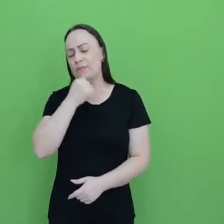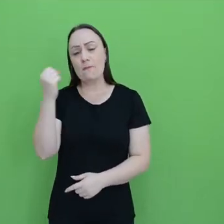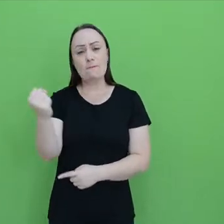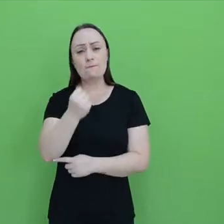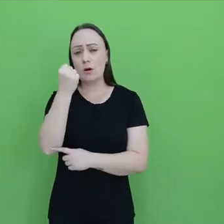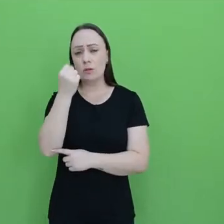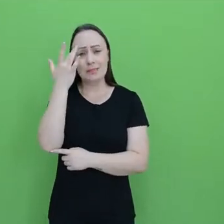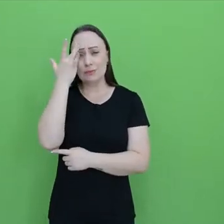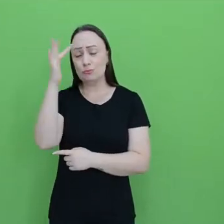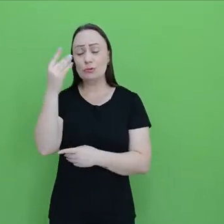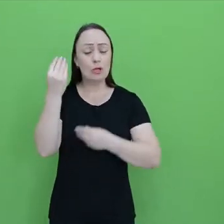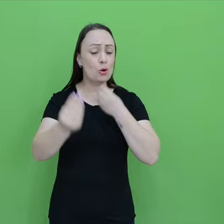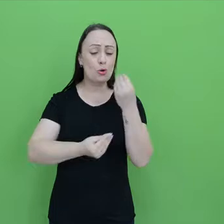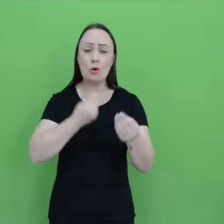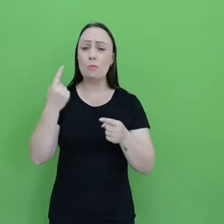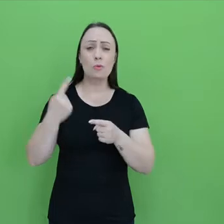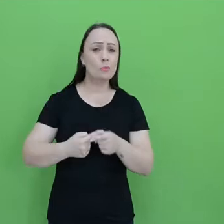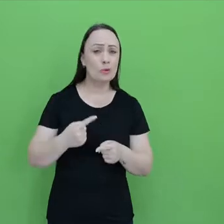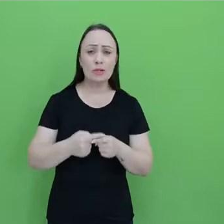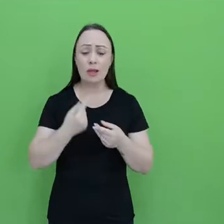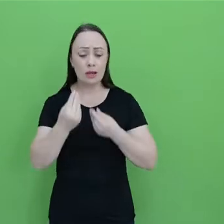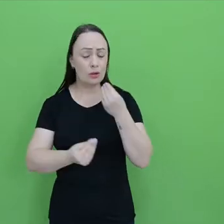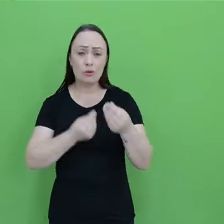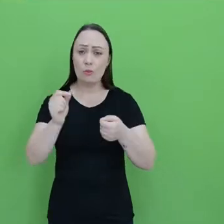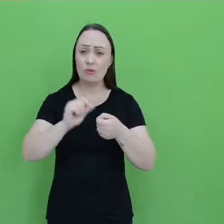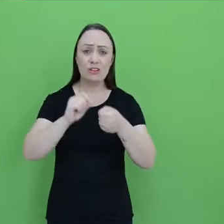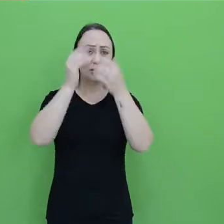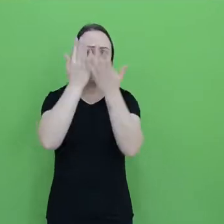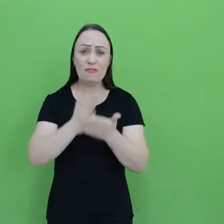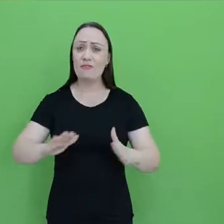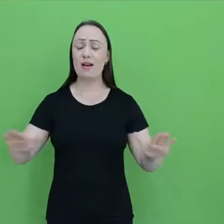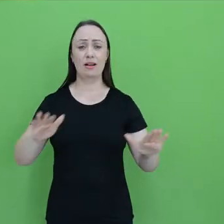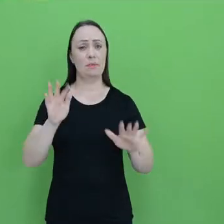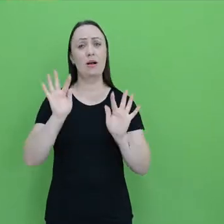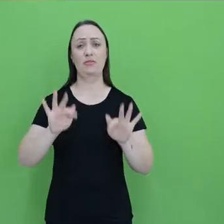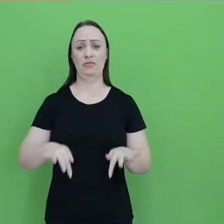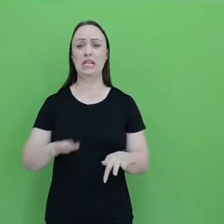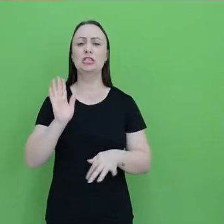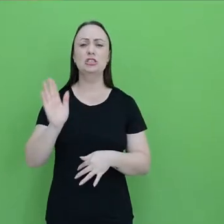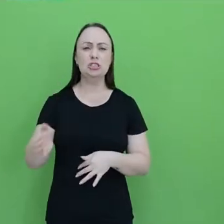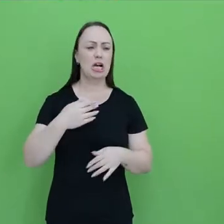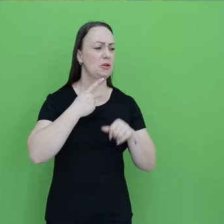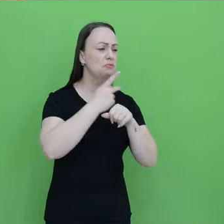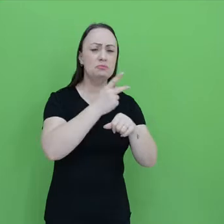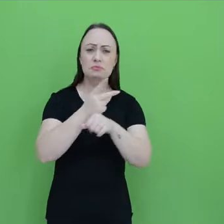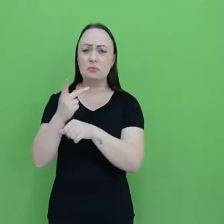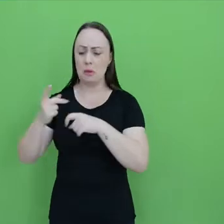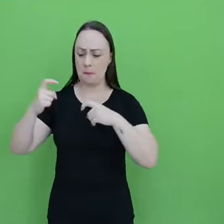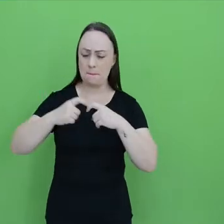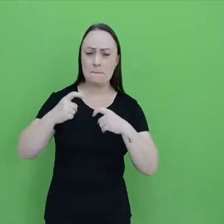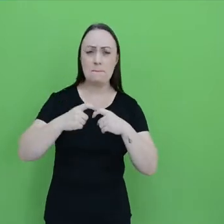Ele não sabia a causa, não sabia o que fazer para acabar com essa tristeza. Já tinha consultado vários